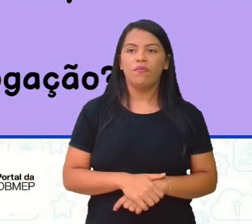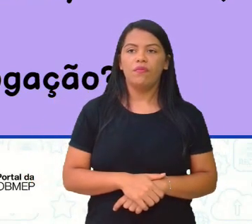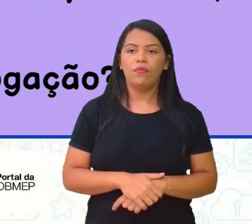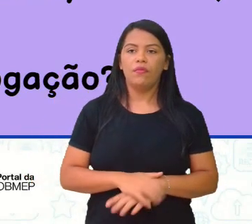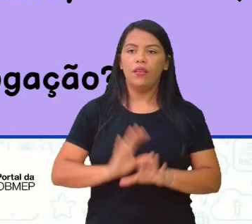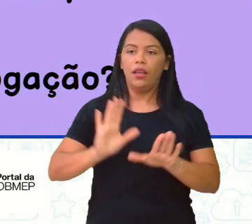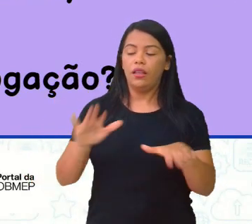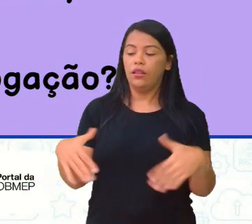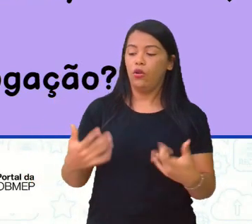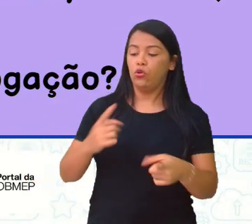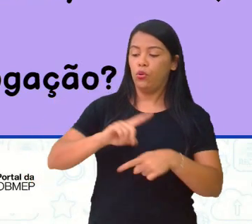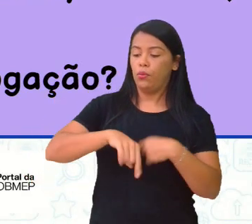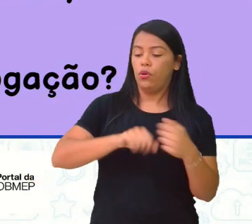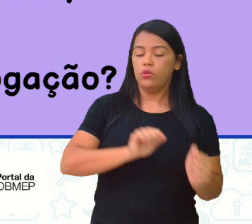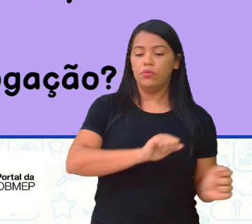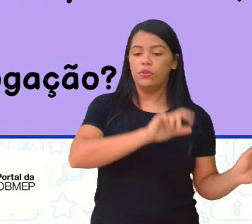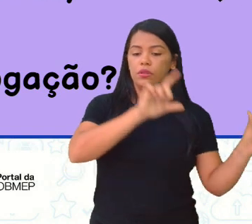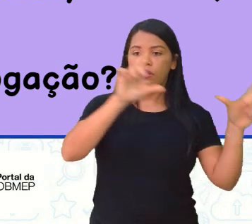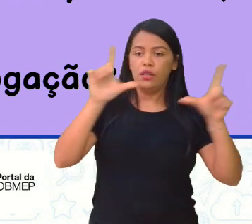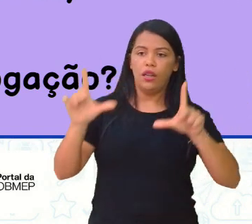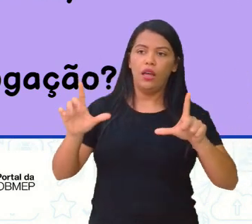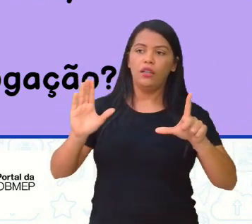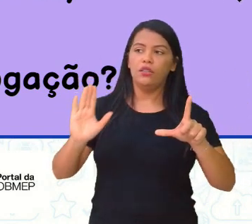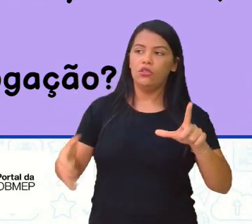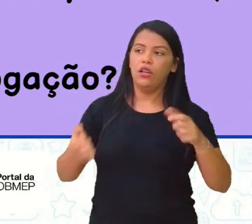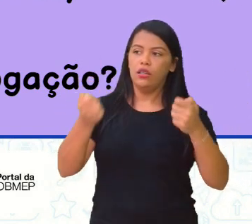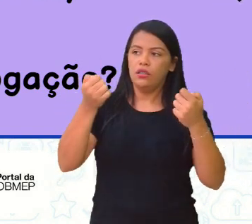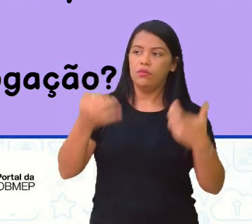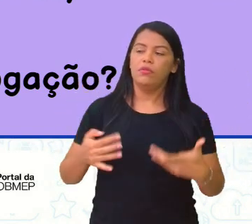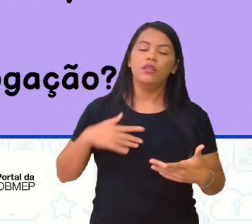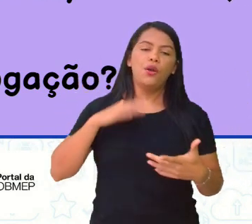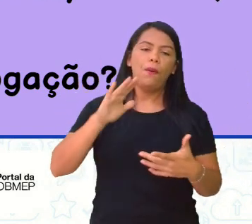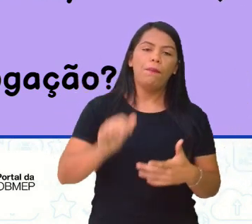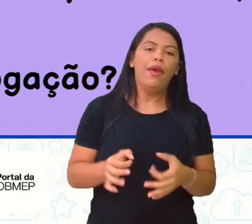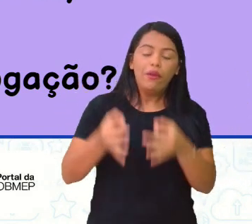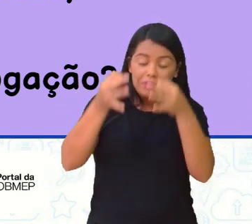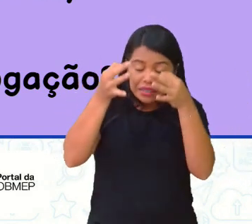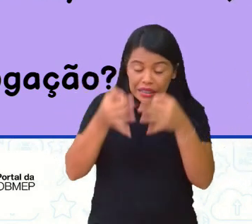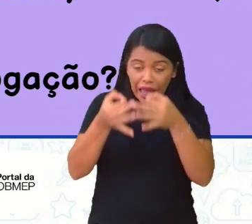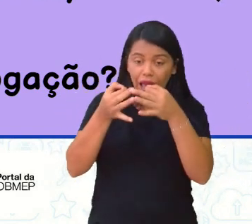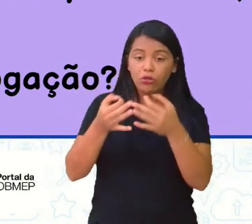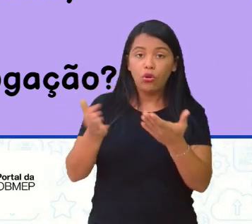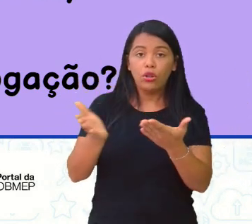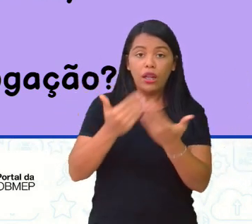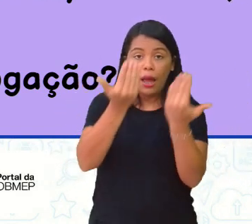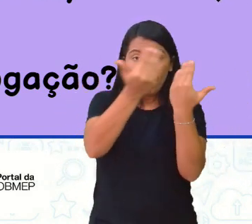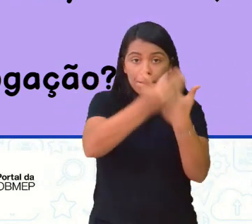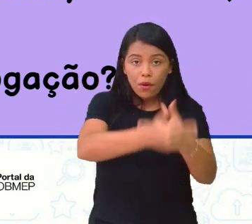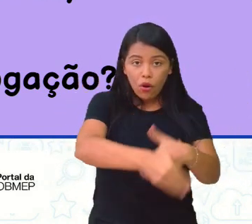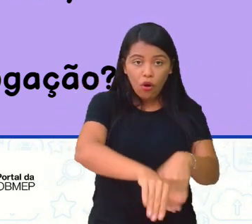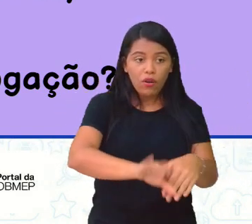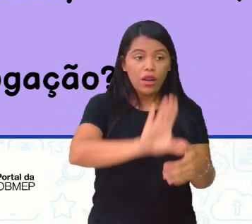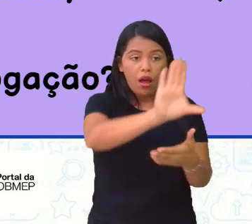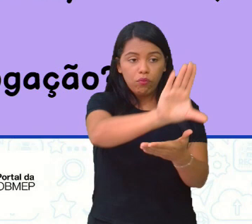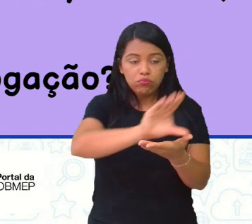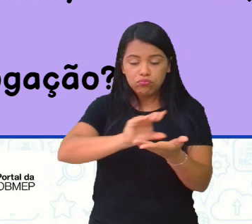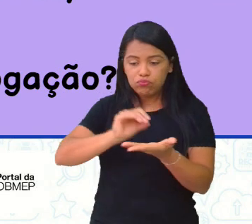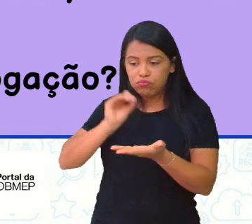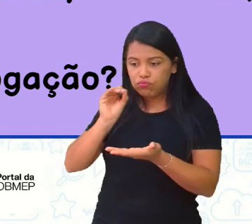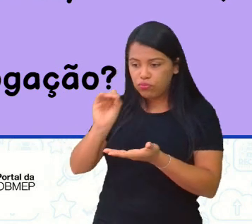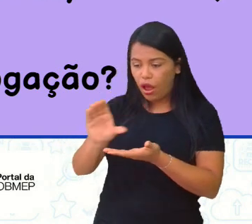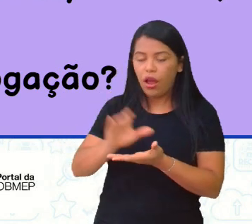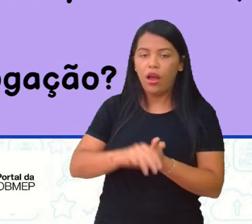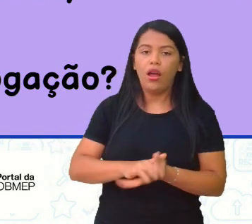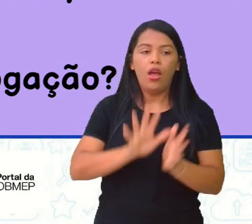caso, no próximo slide, né, já disse que eu copio exatamente como está na prova da OBMEP. Neste caso, foi a